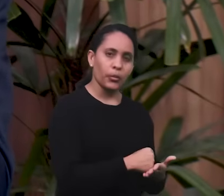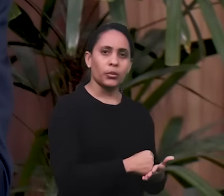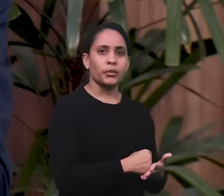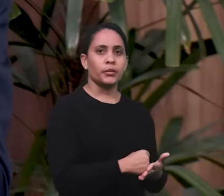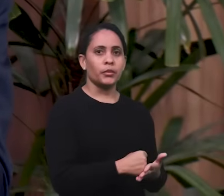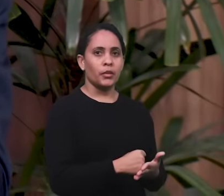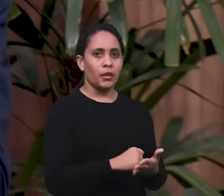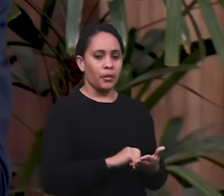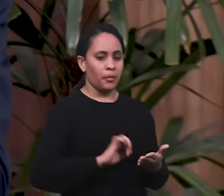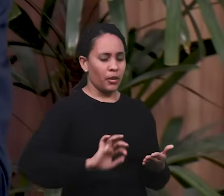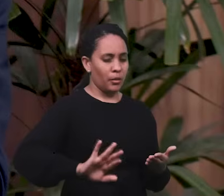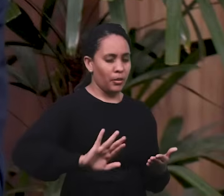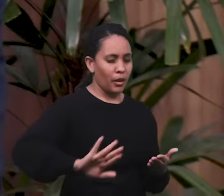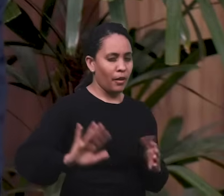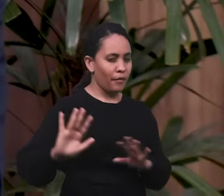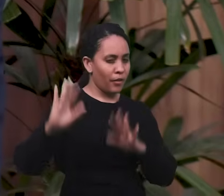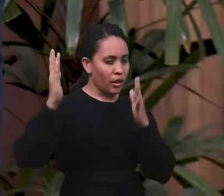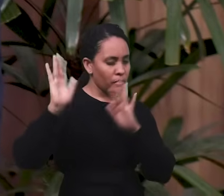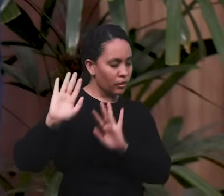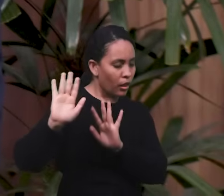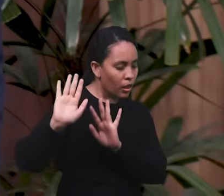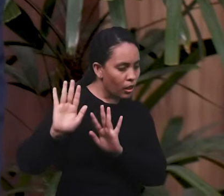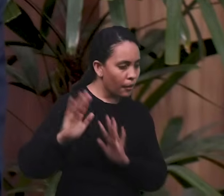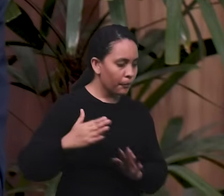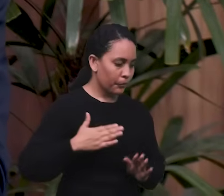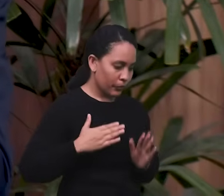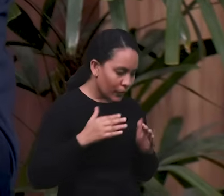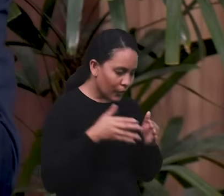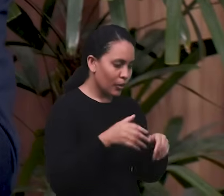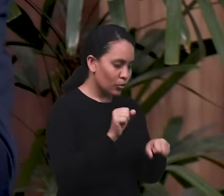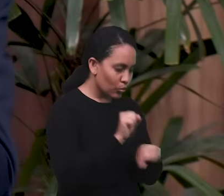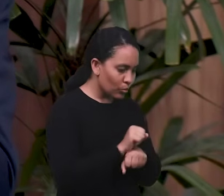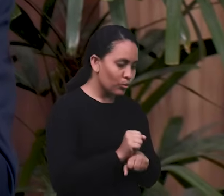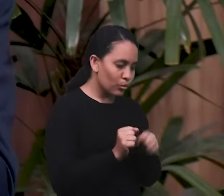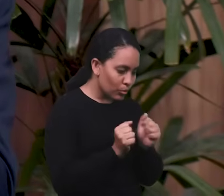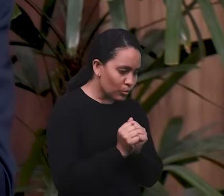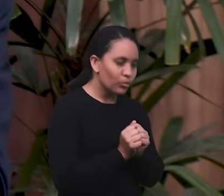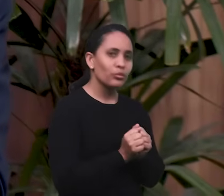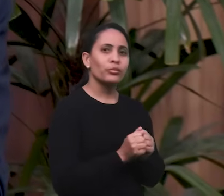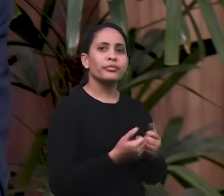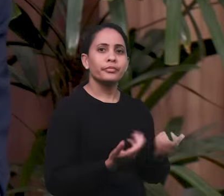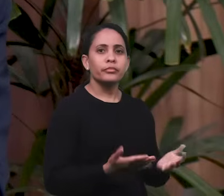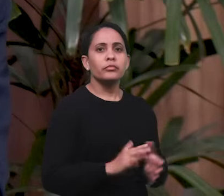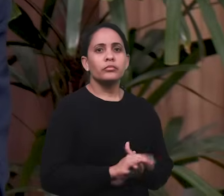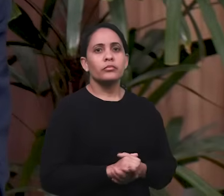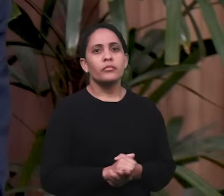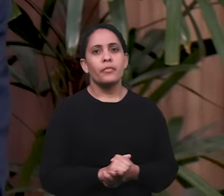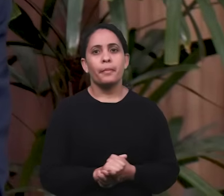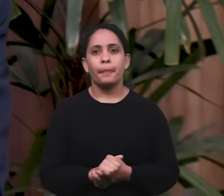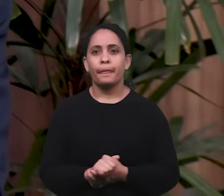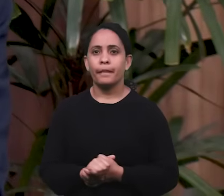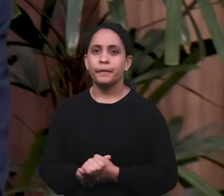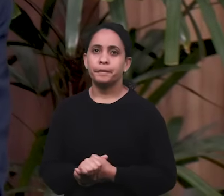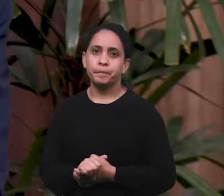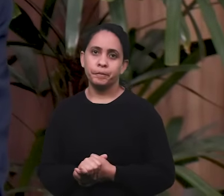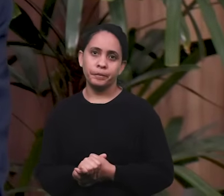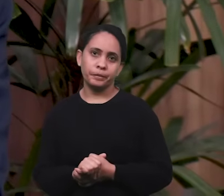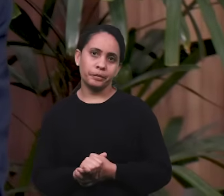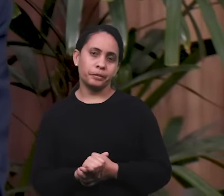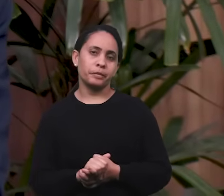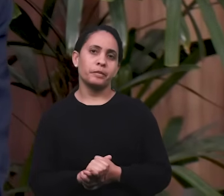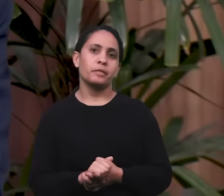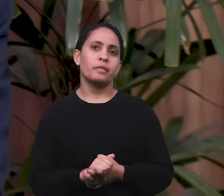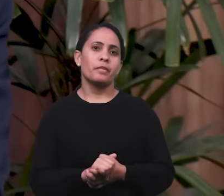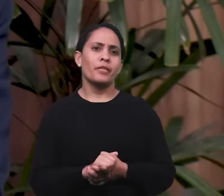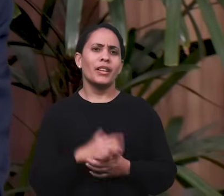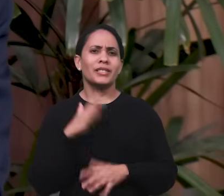aqui tá precisando também aqui. Ele deixou a festa um pouco de lado Muito lá bom. e gastou um tempo com ele. Então, aqueles que têm um filho